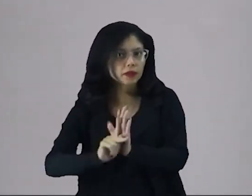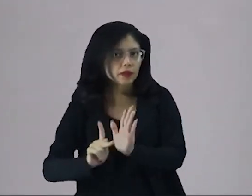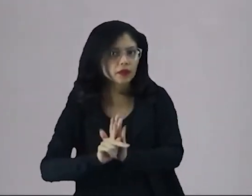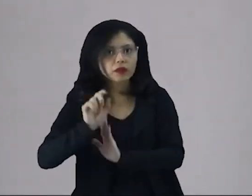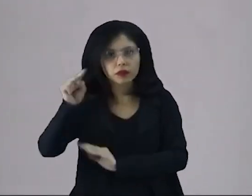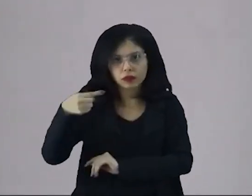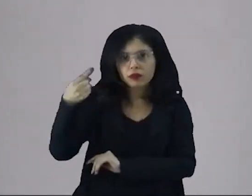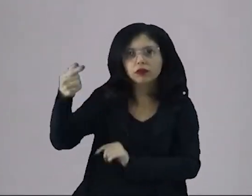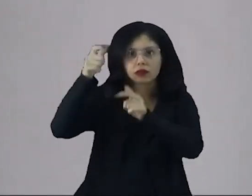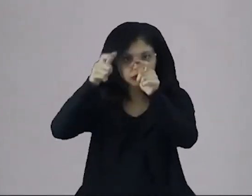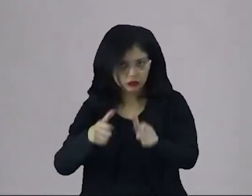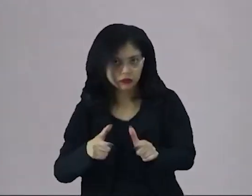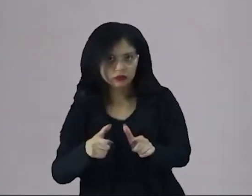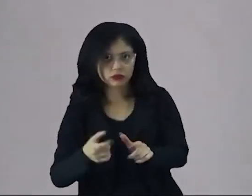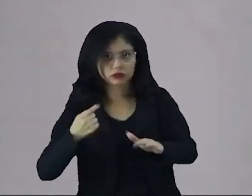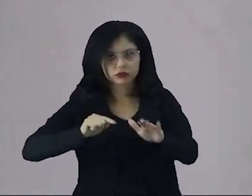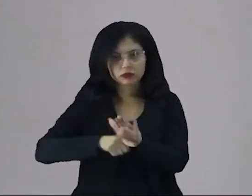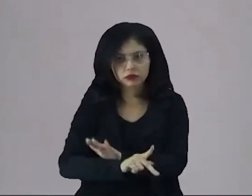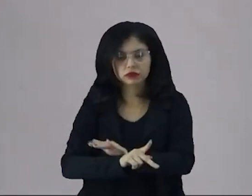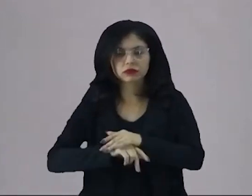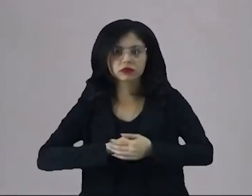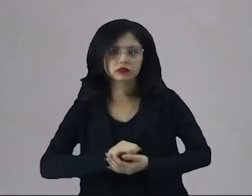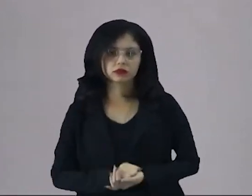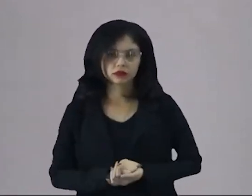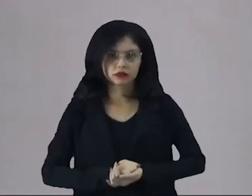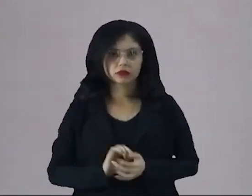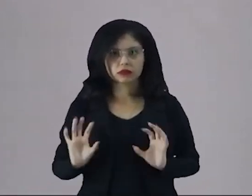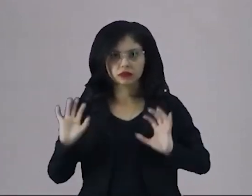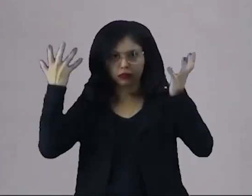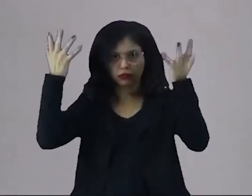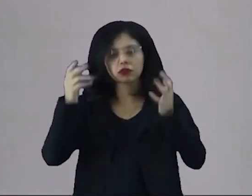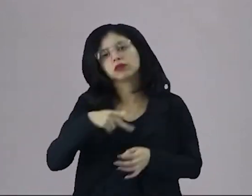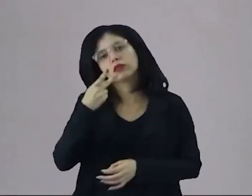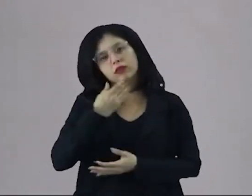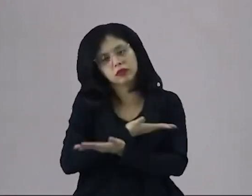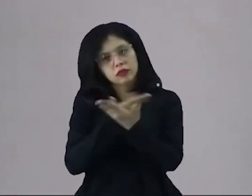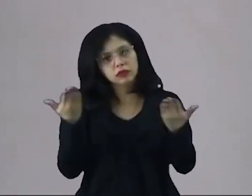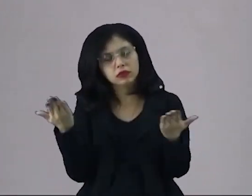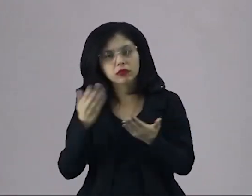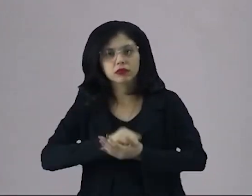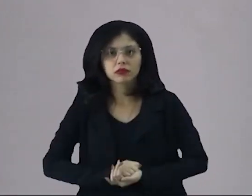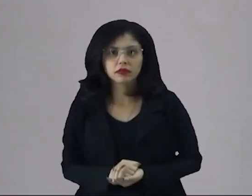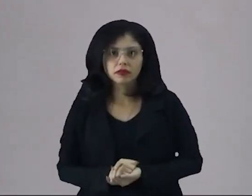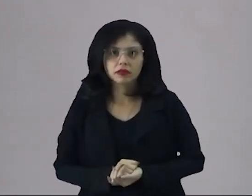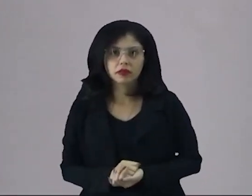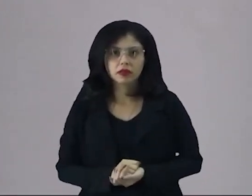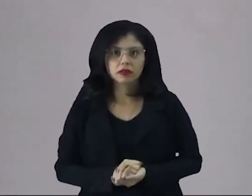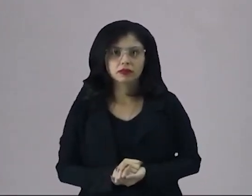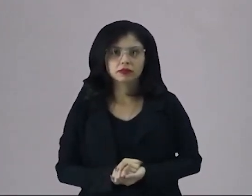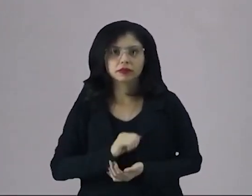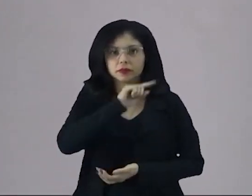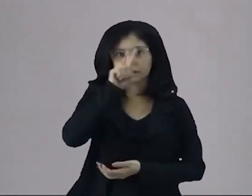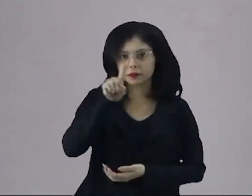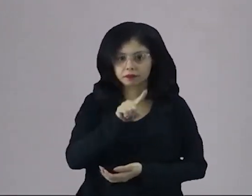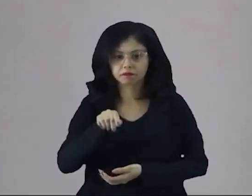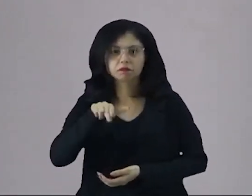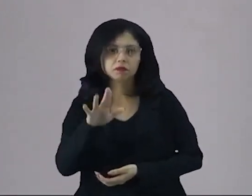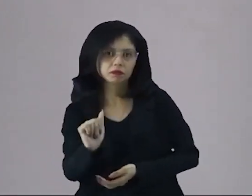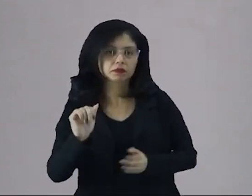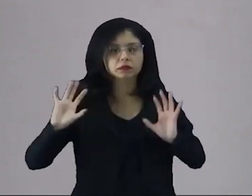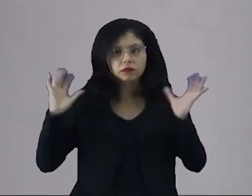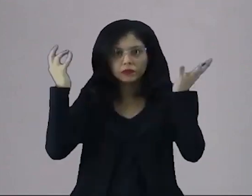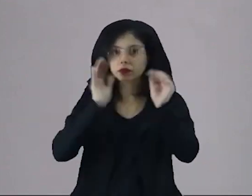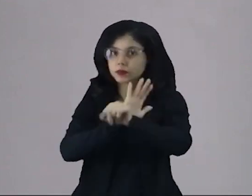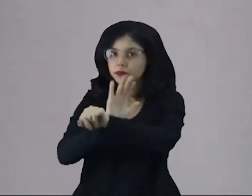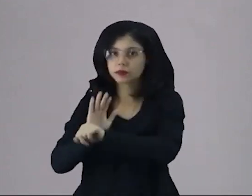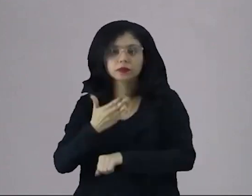está caracterizado dentro dessas zonas climáticas que falei para vocês. Então, essas zonas climáticas